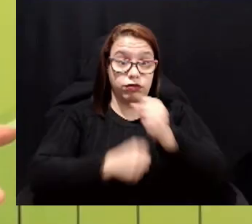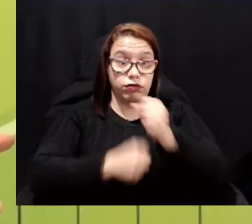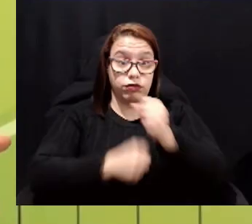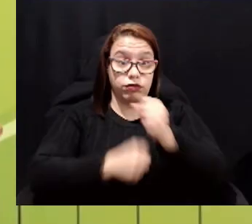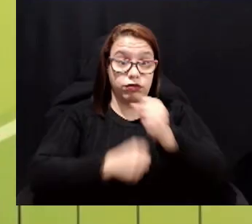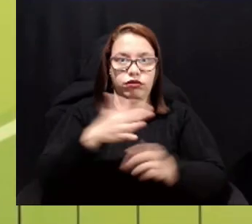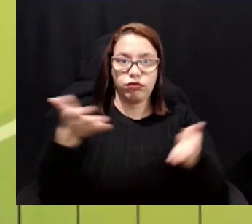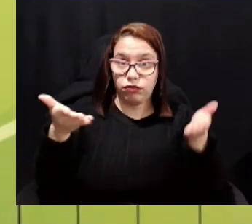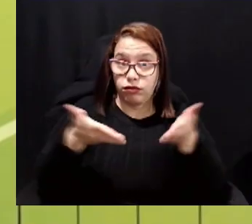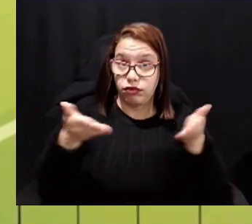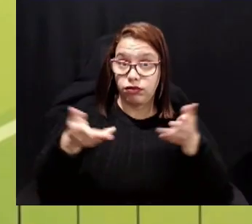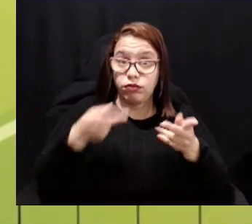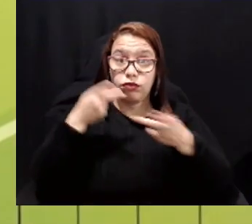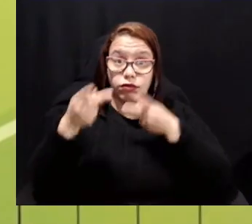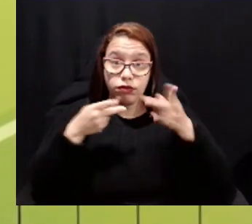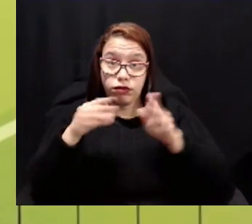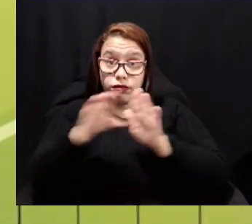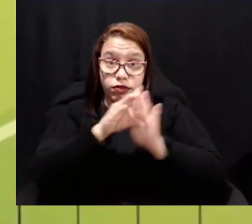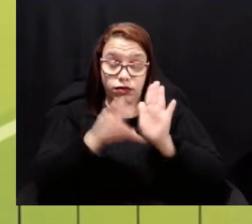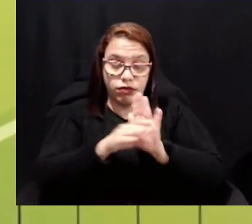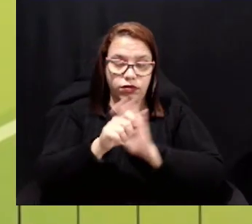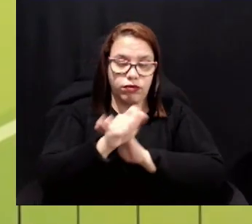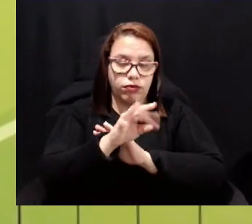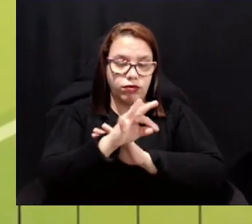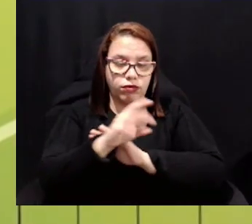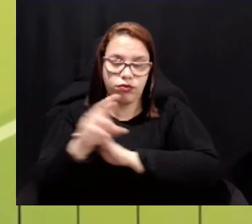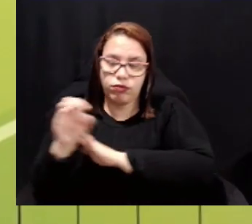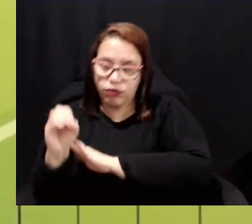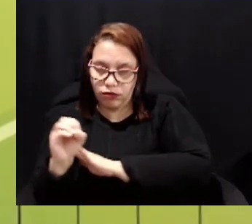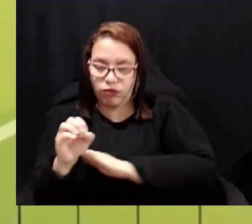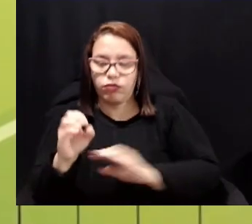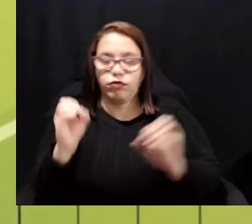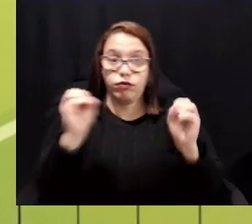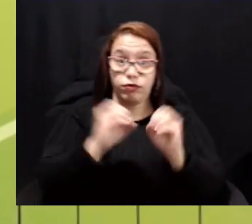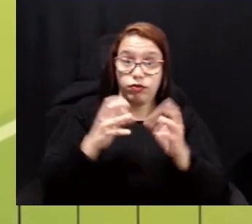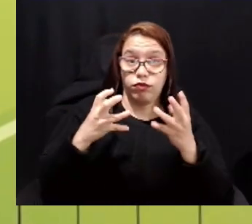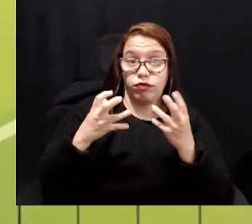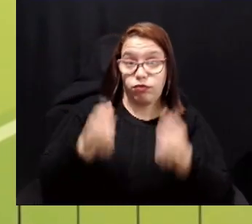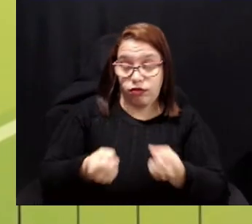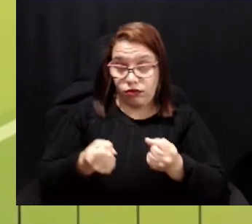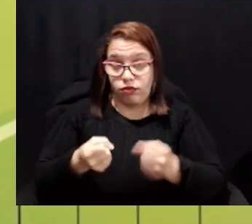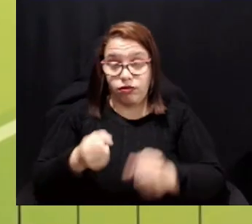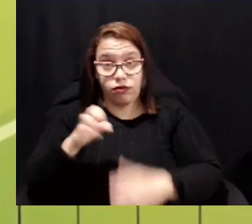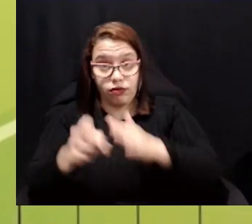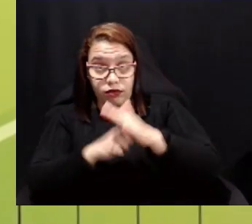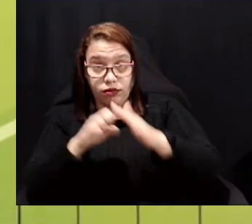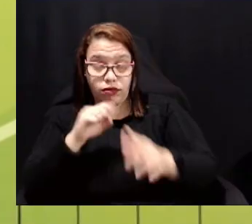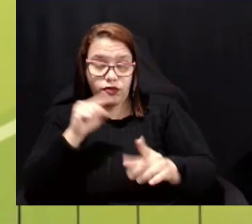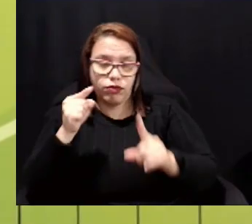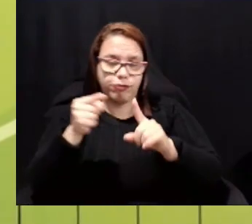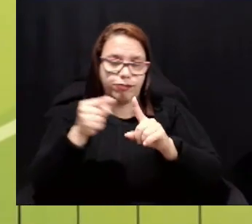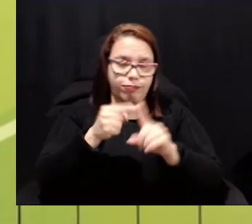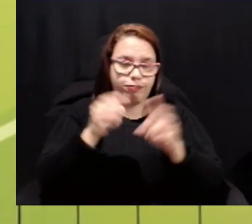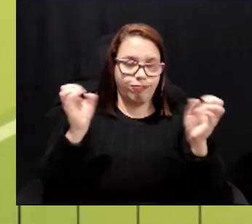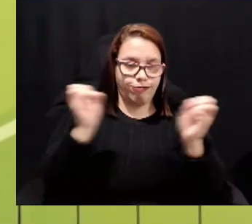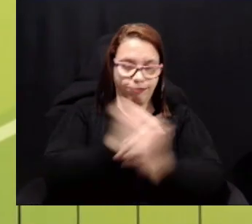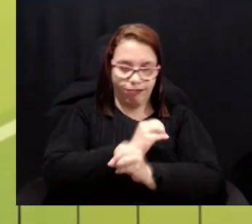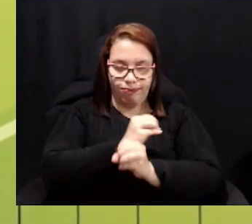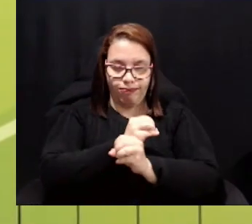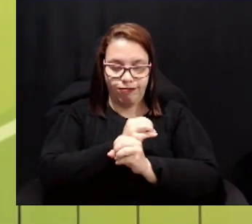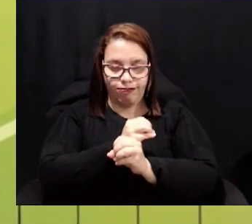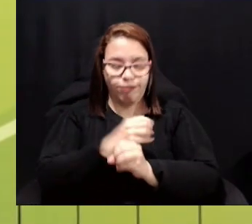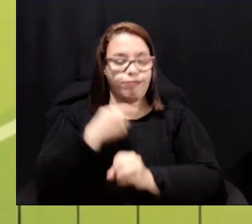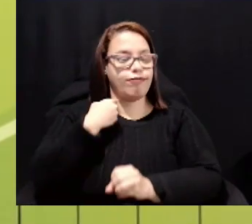E no Giro Ambiental de hoje vamos falar sobre o programa Aterro Zero, aderido por empresas que têm o objetivo de zerar a